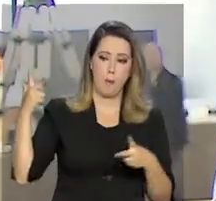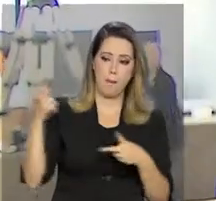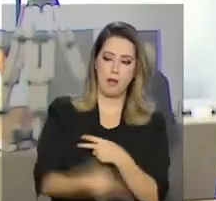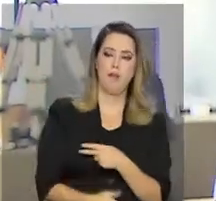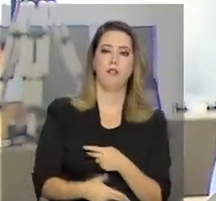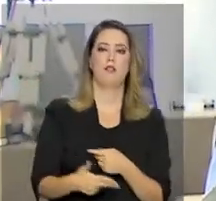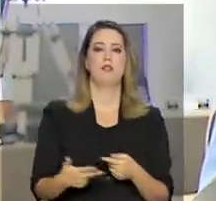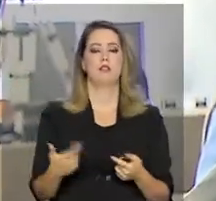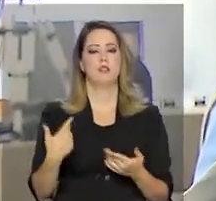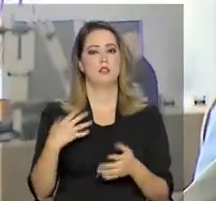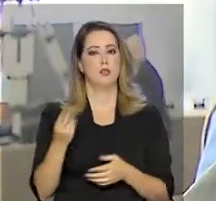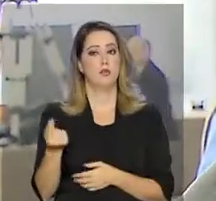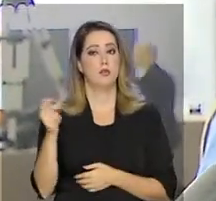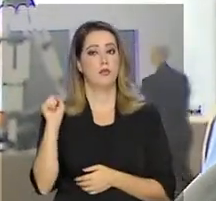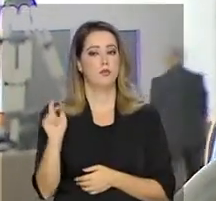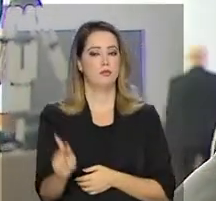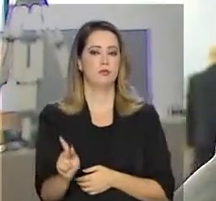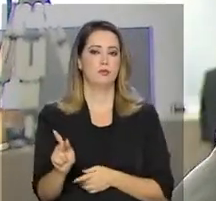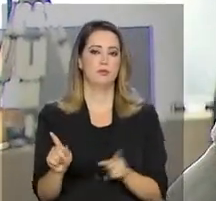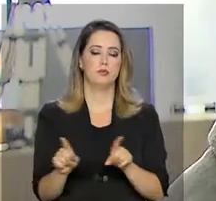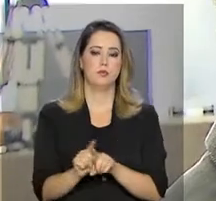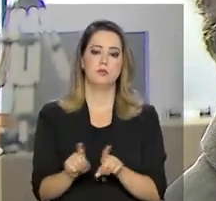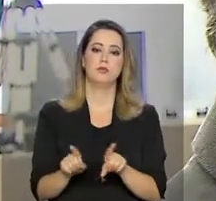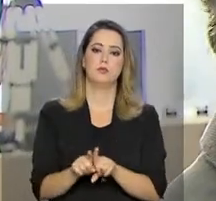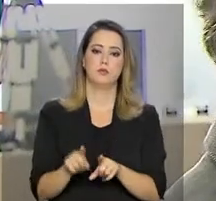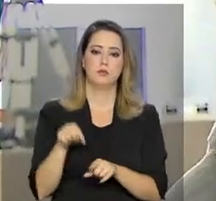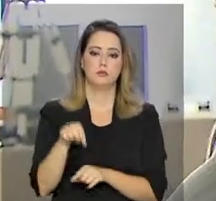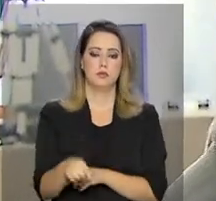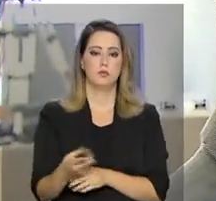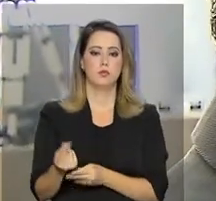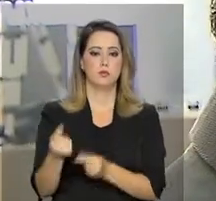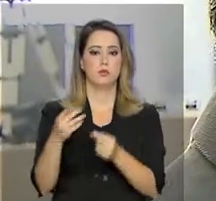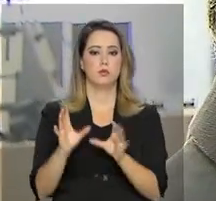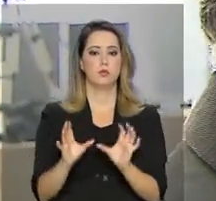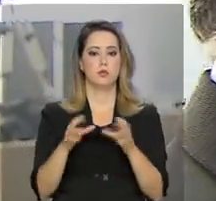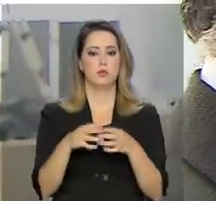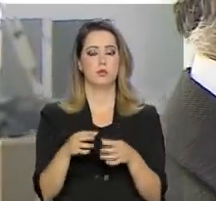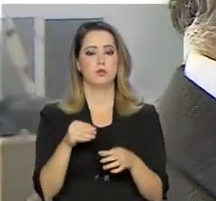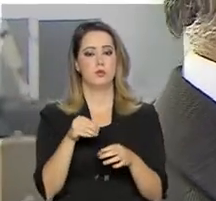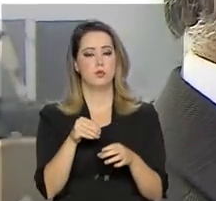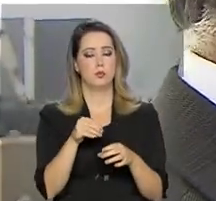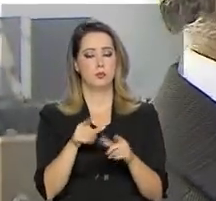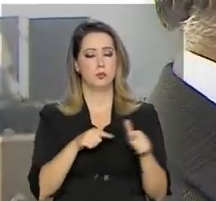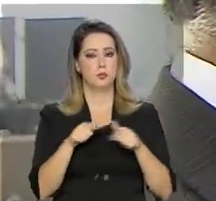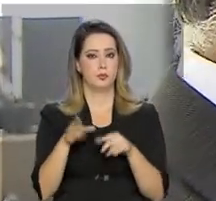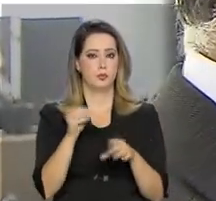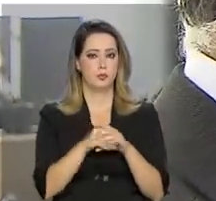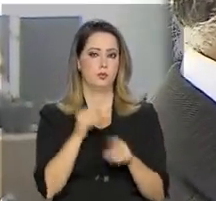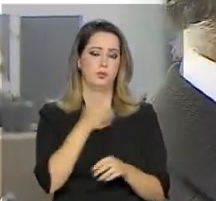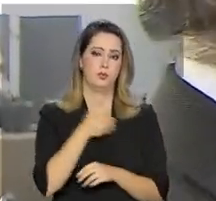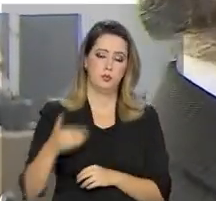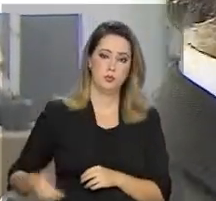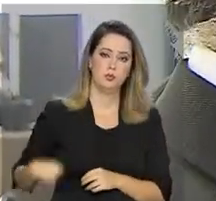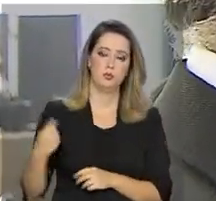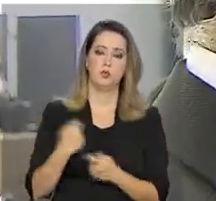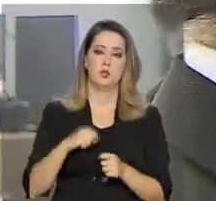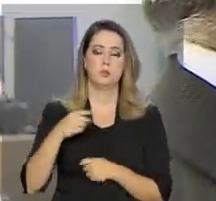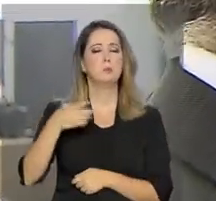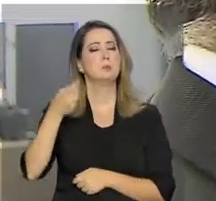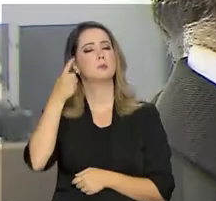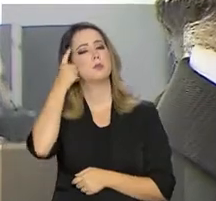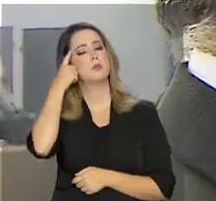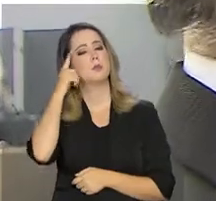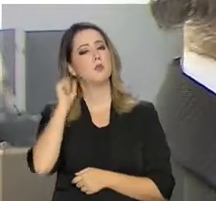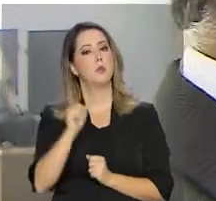grandes o valor das aposentadorias e inclusive no vencimento dos servidores públicos nós temos que ter consciência que ainda é possível